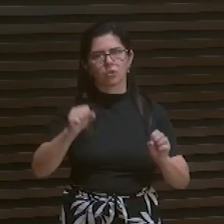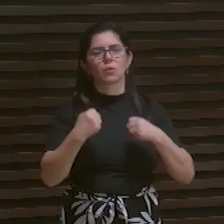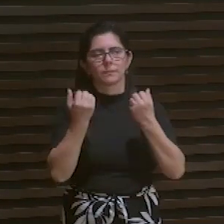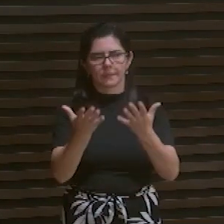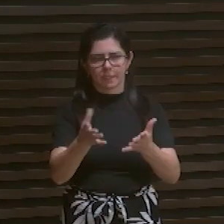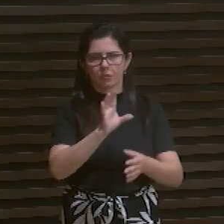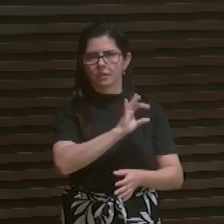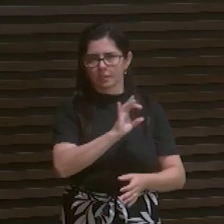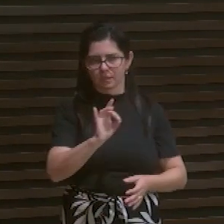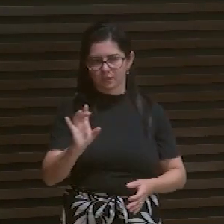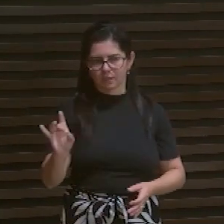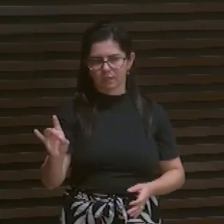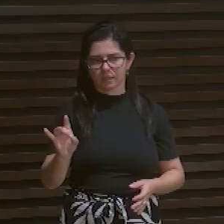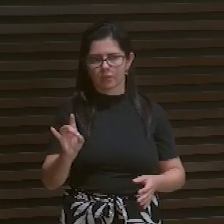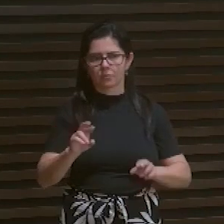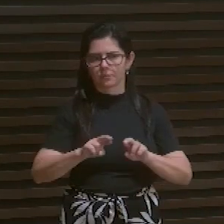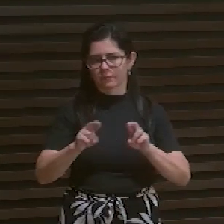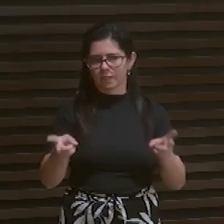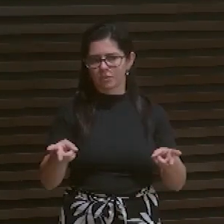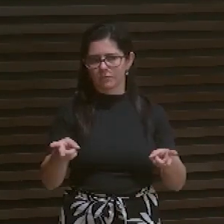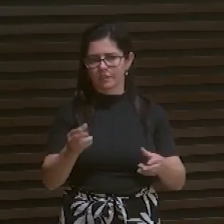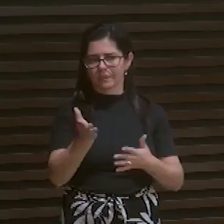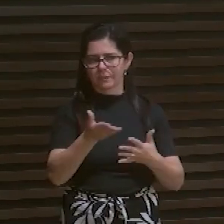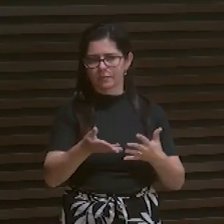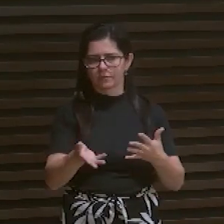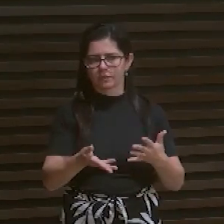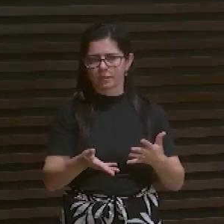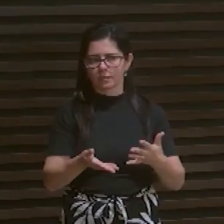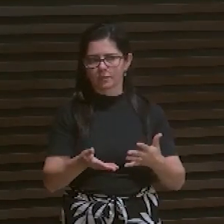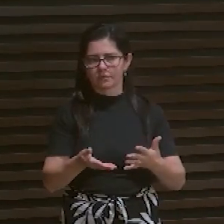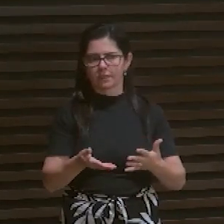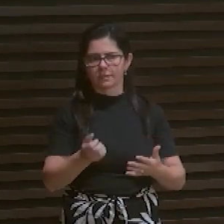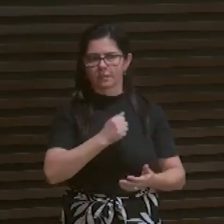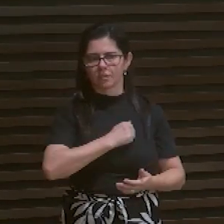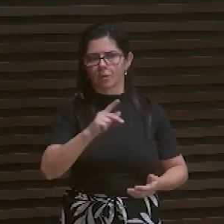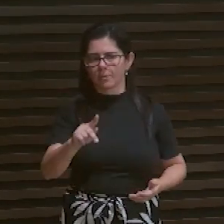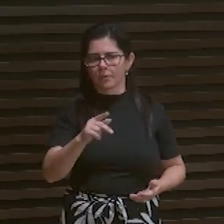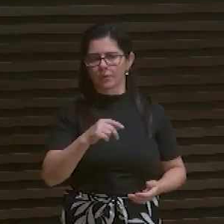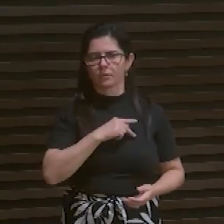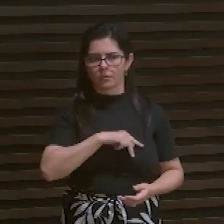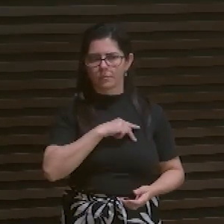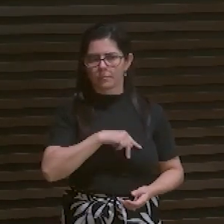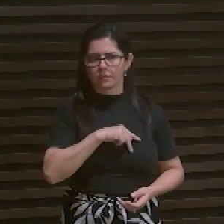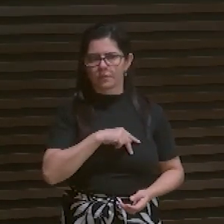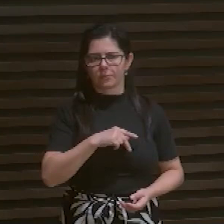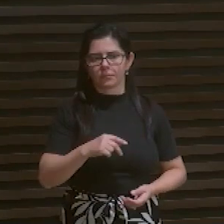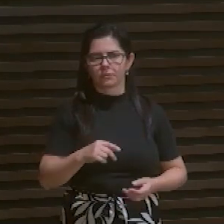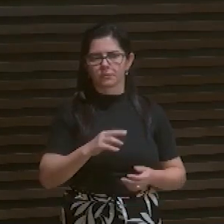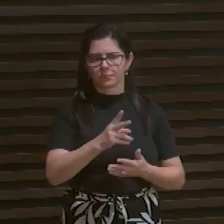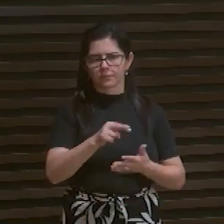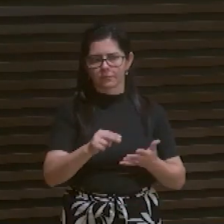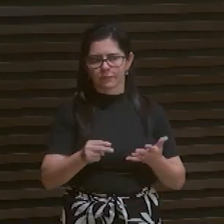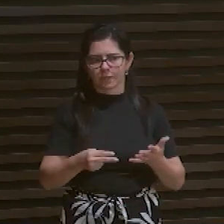entre Paulo, Pedro e Apolo são dadas pelo Senhor. As diferenças entre o estilo, eloquência, erudição,